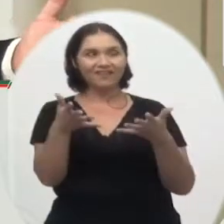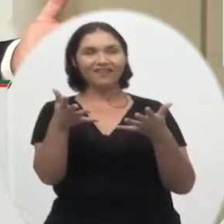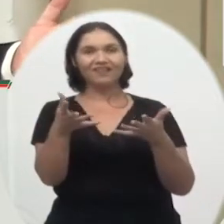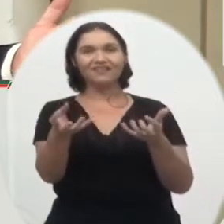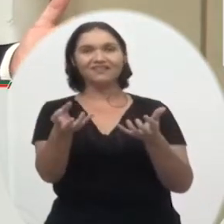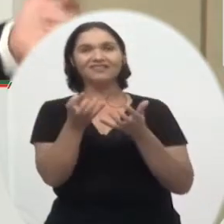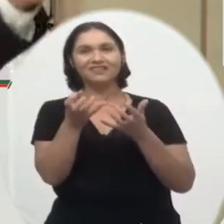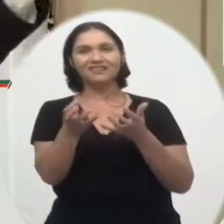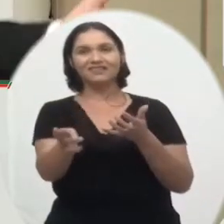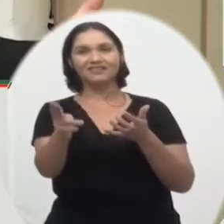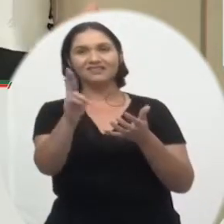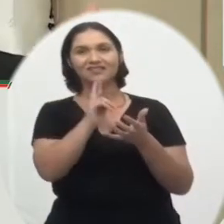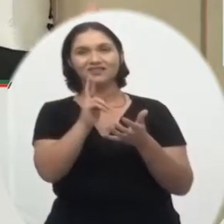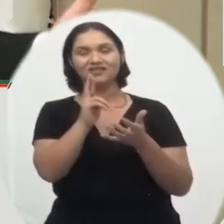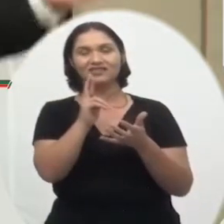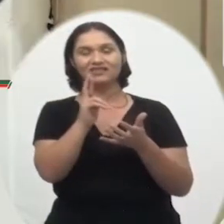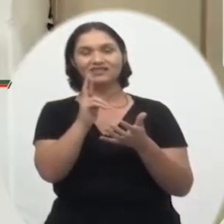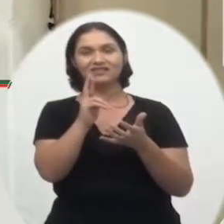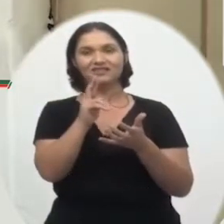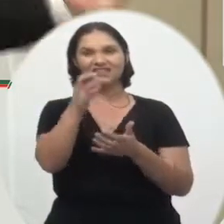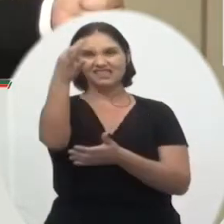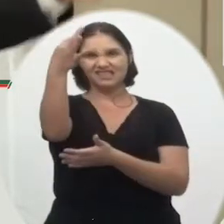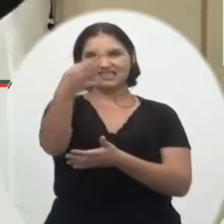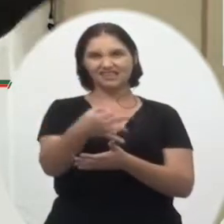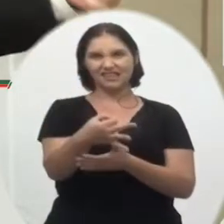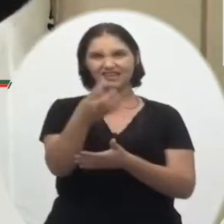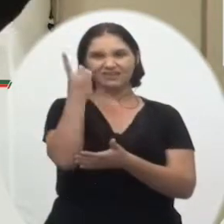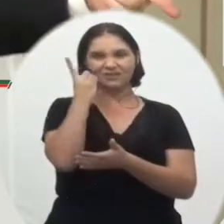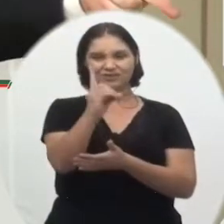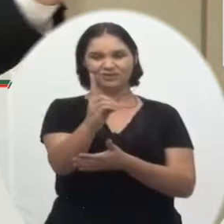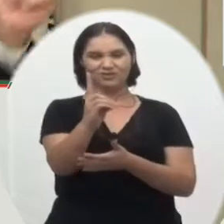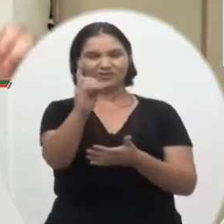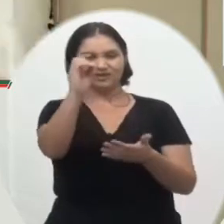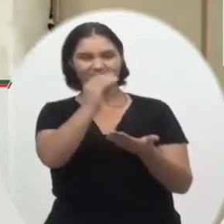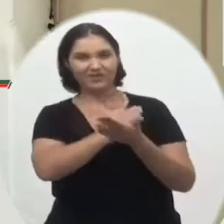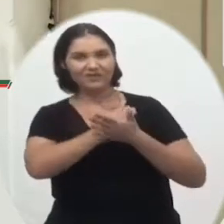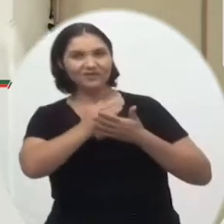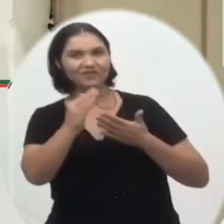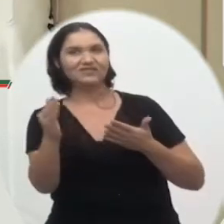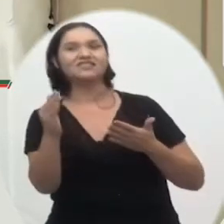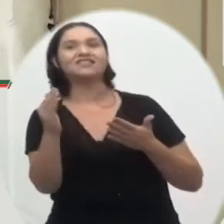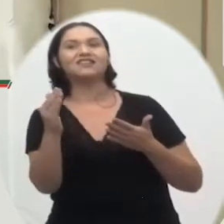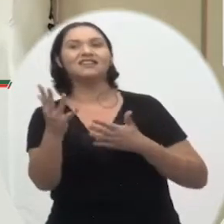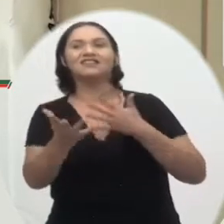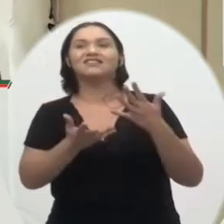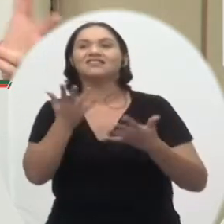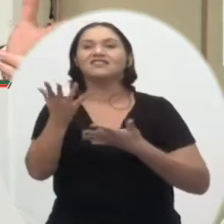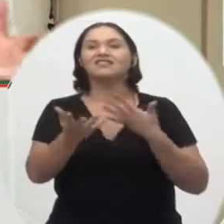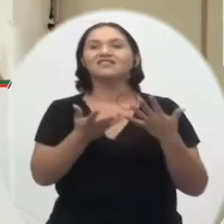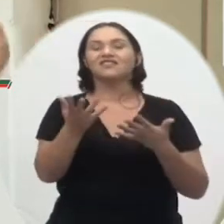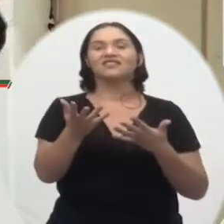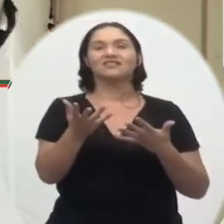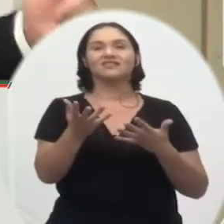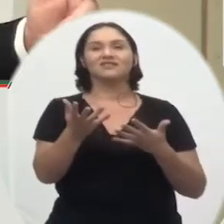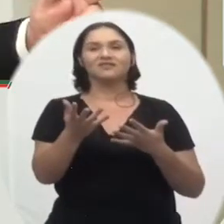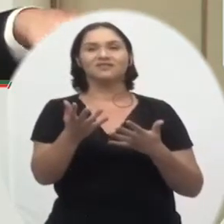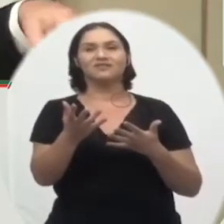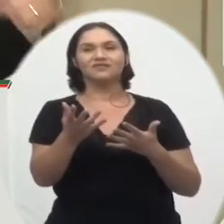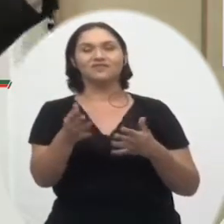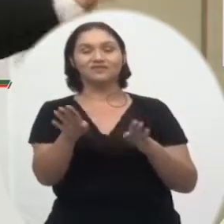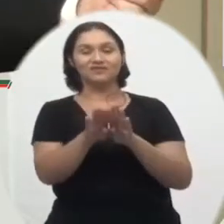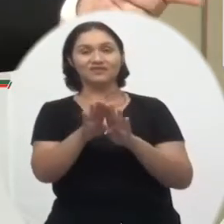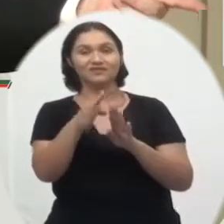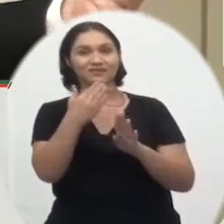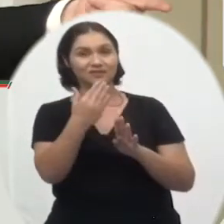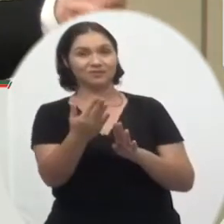a resposta para você positiva, e dizendo assim, tendo dia, data e hora, para nós lá inaugurar até esse pronto atendimento. Na época, também pedia,